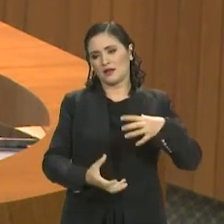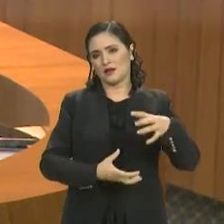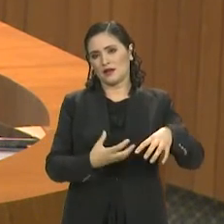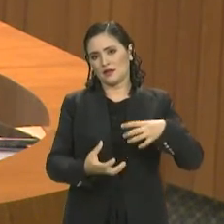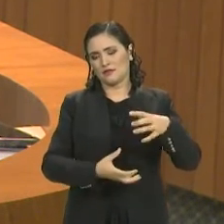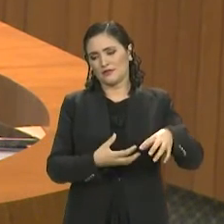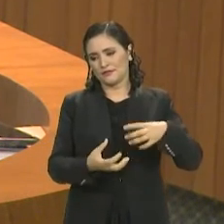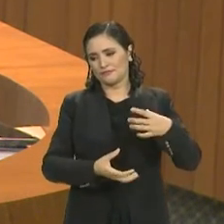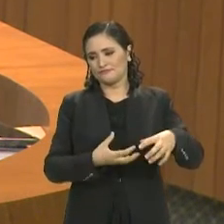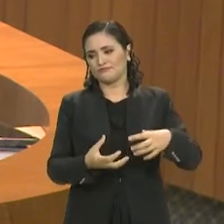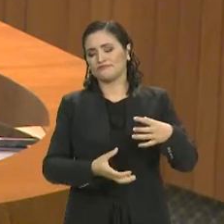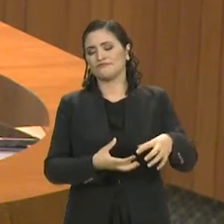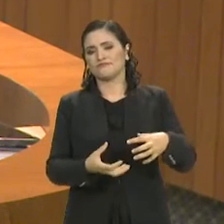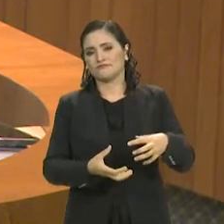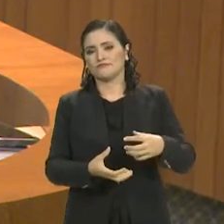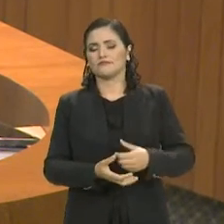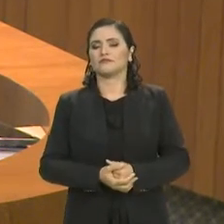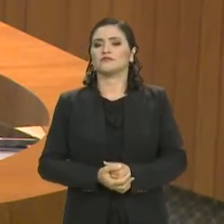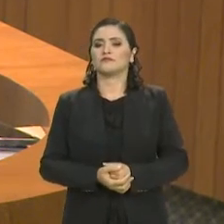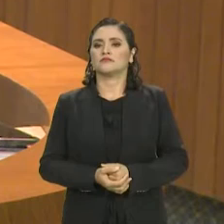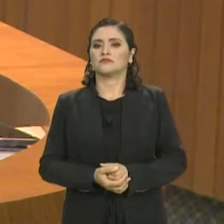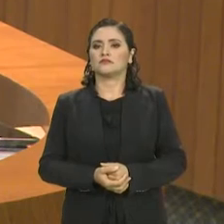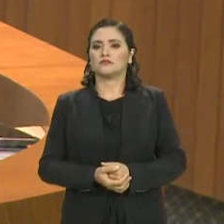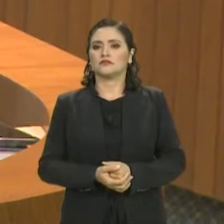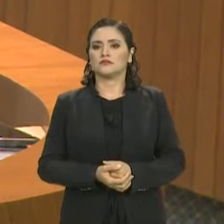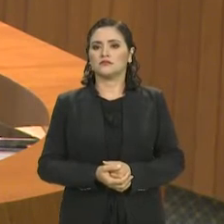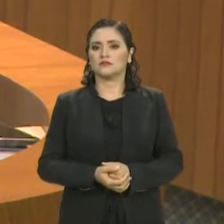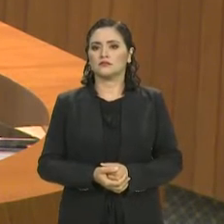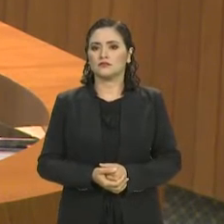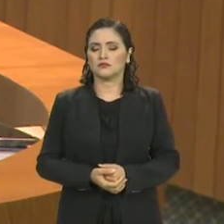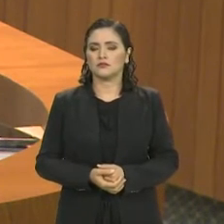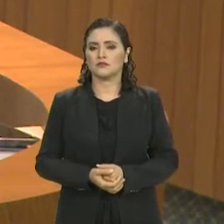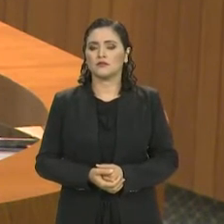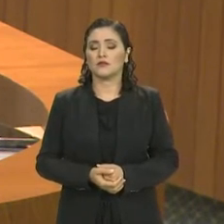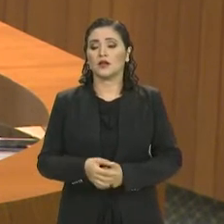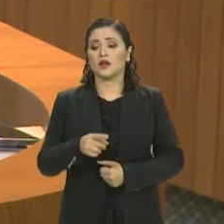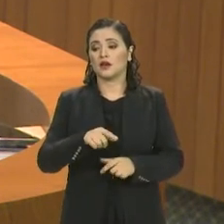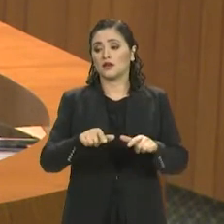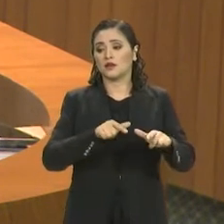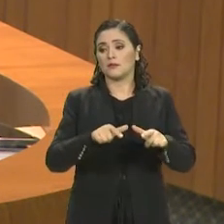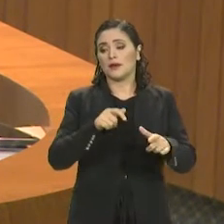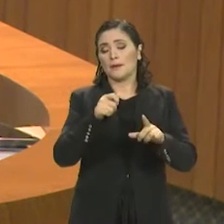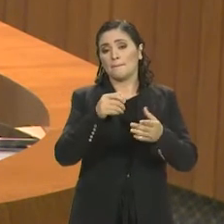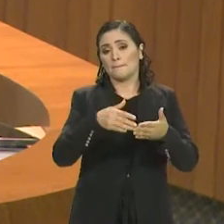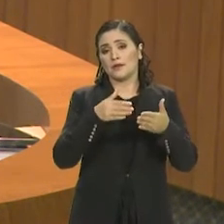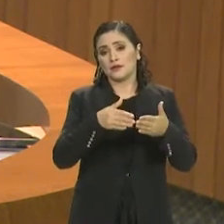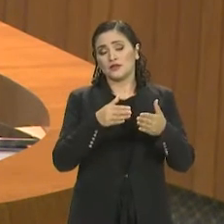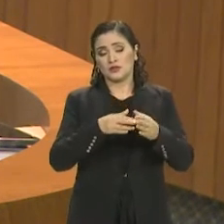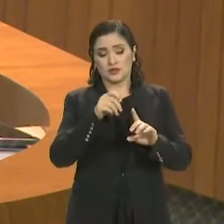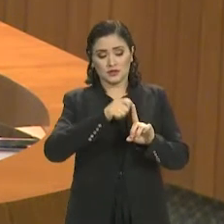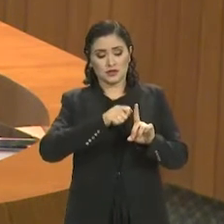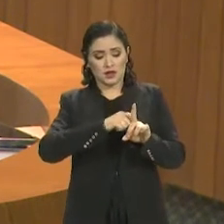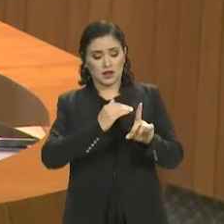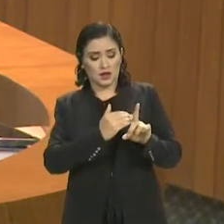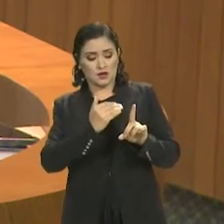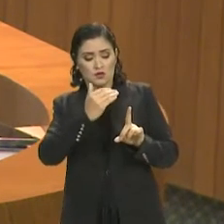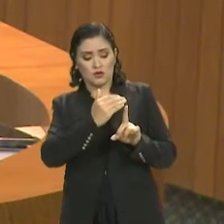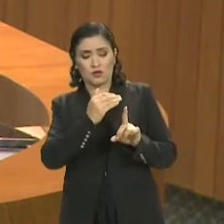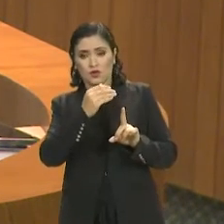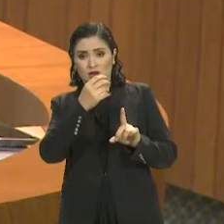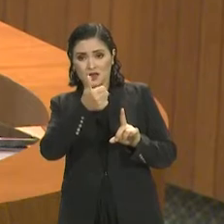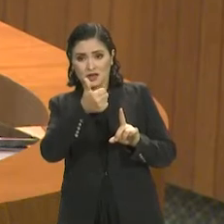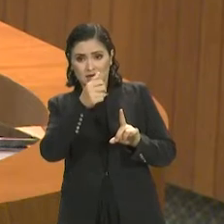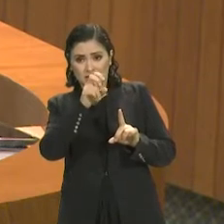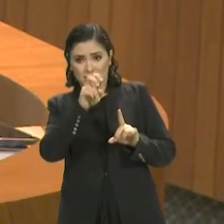despacho da Justiça do Trabalho. A categoria pede um reajuste de 15%, reivindica um ticket de alimentação de 800, tendo em